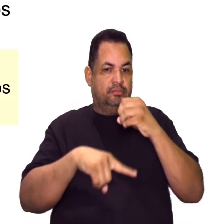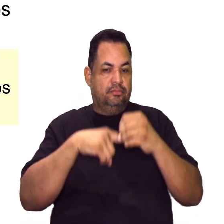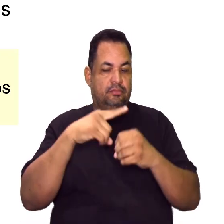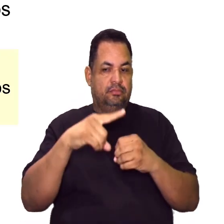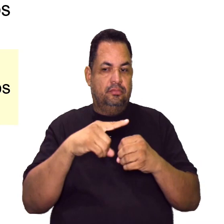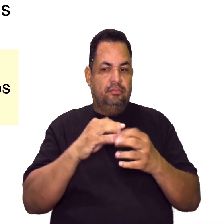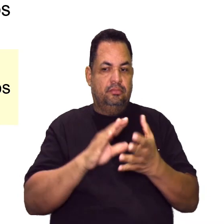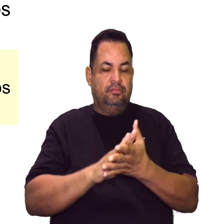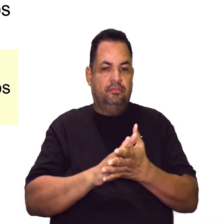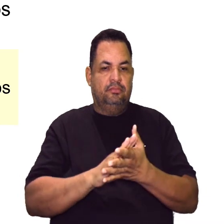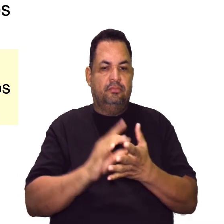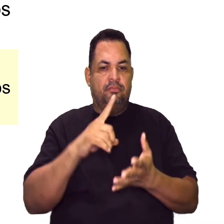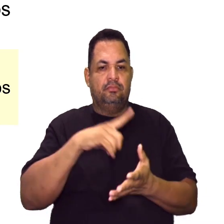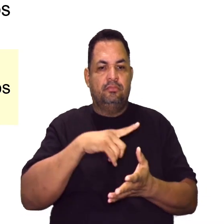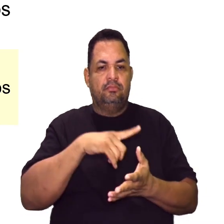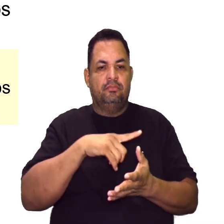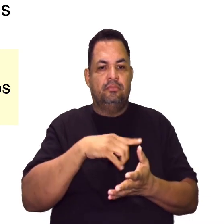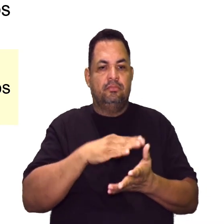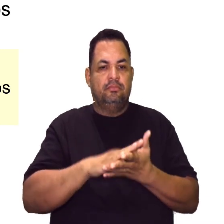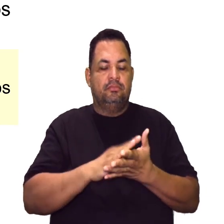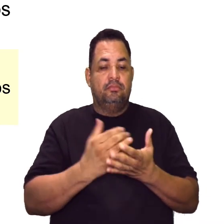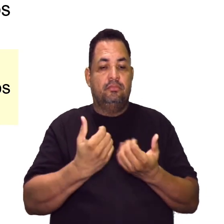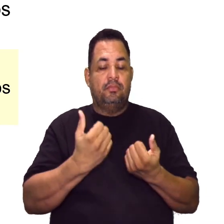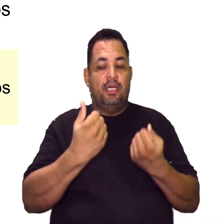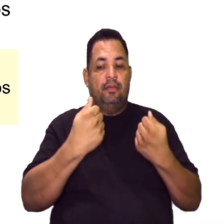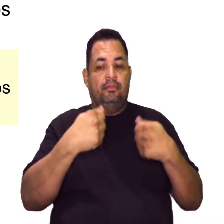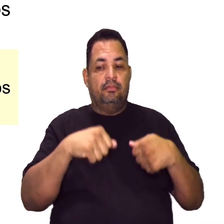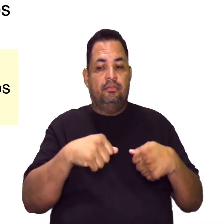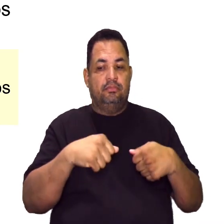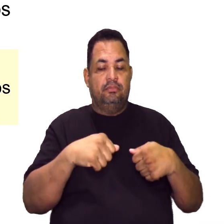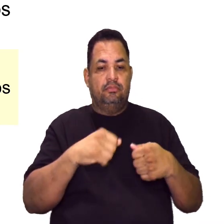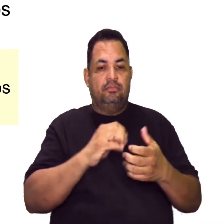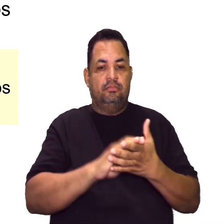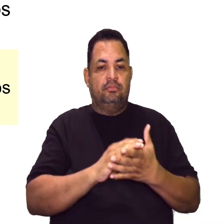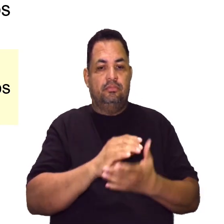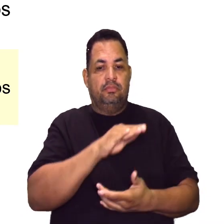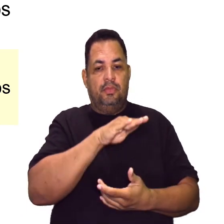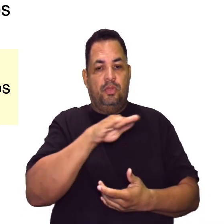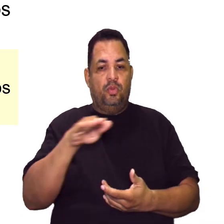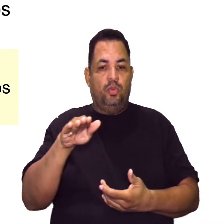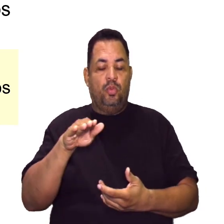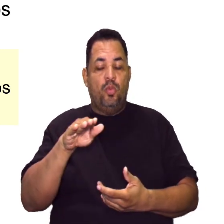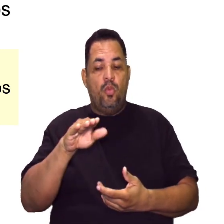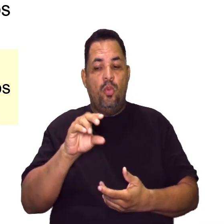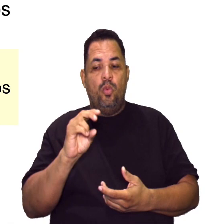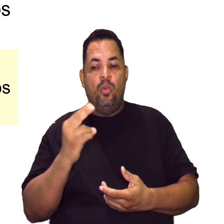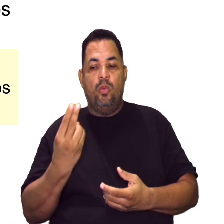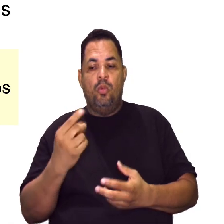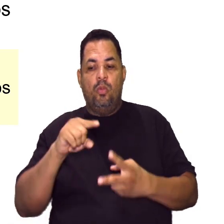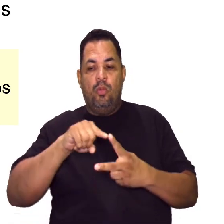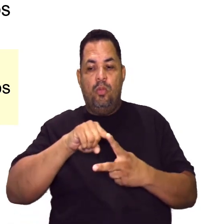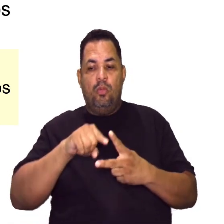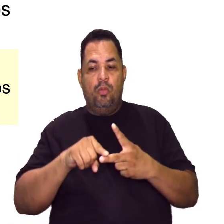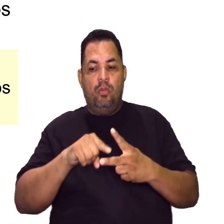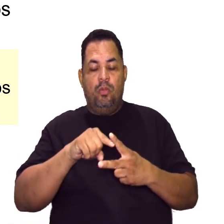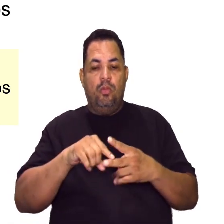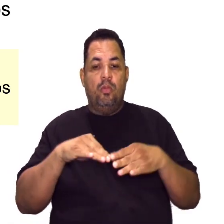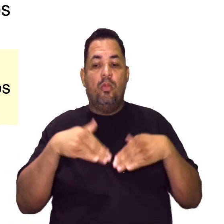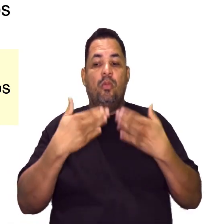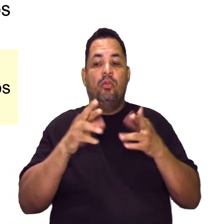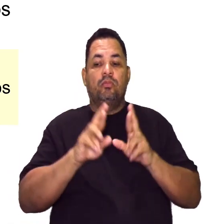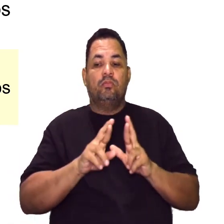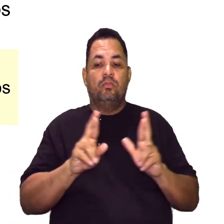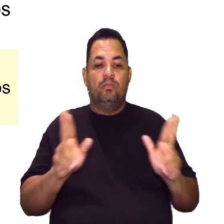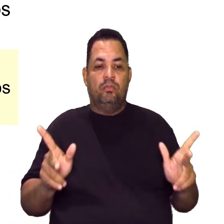átomos, ela tem a possibilidade de ser linear ou ser angular. Qual é a